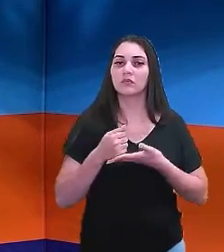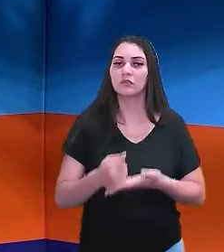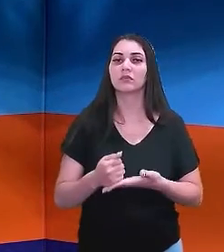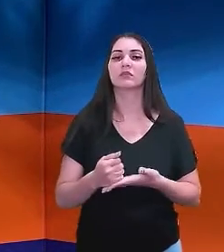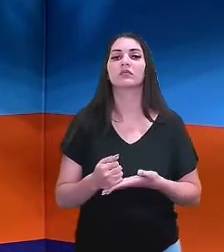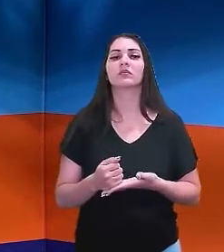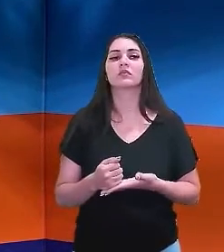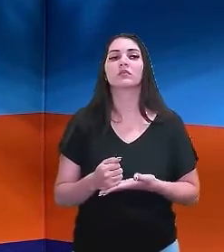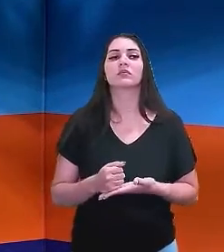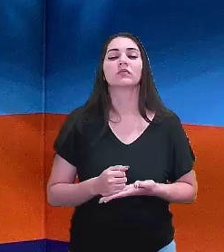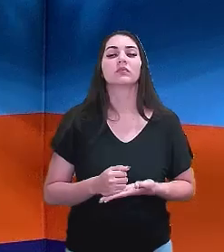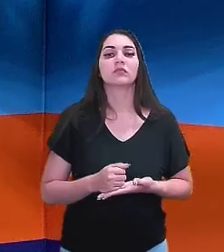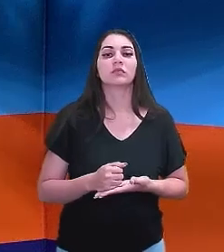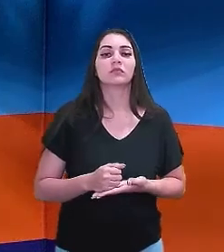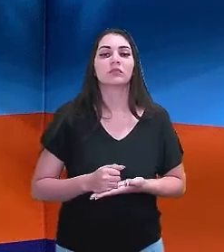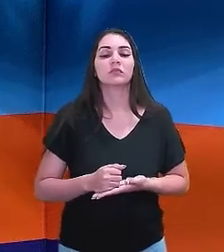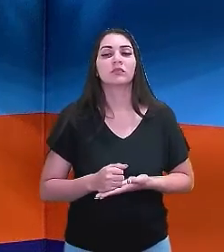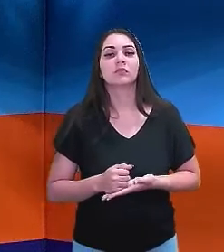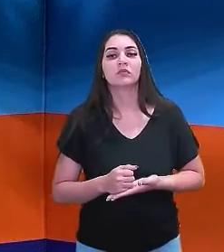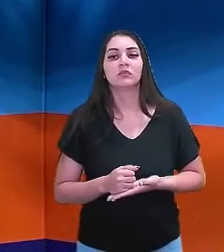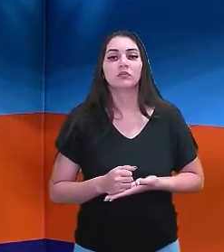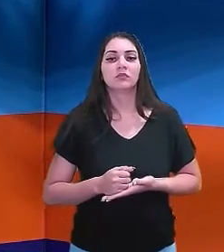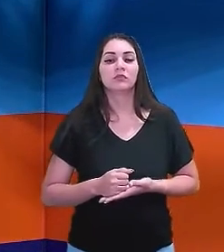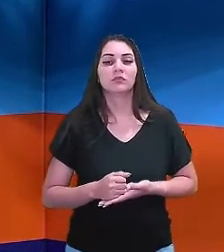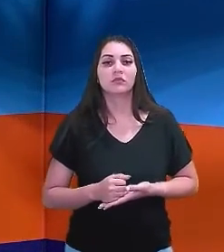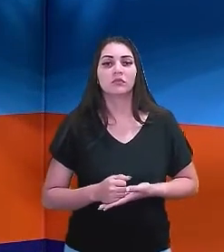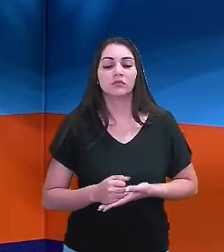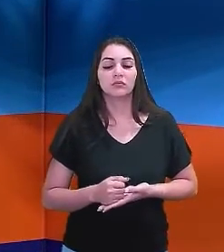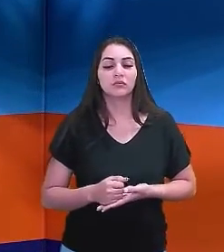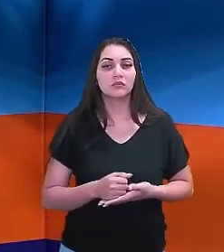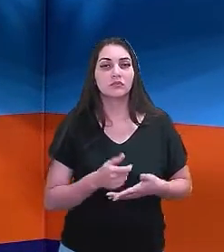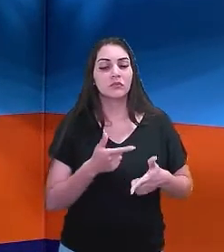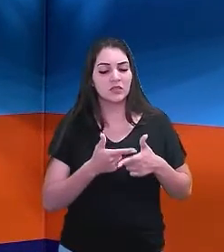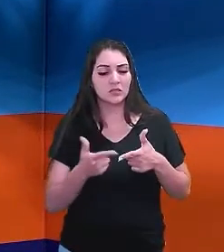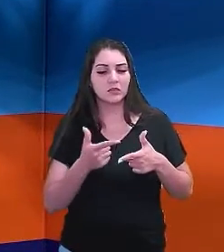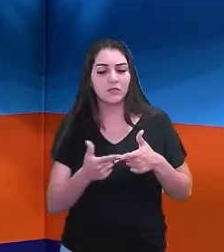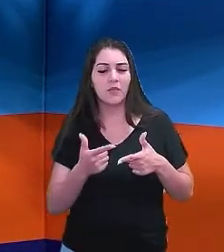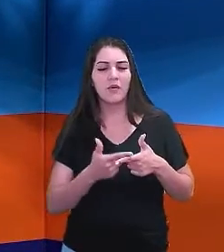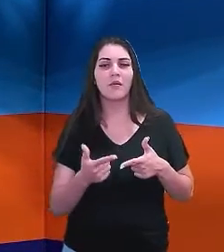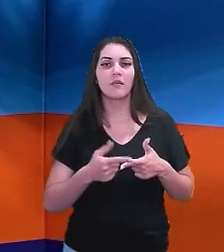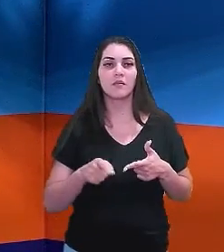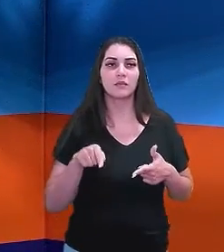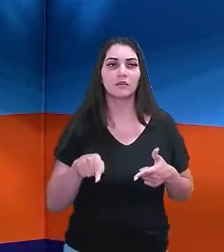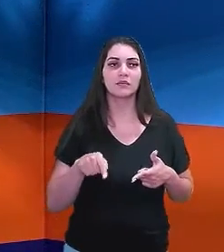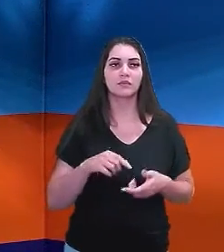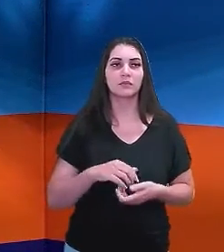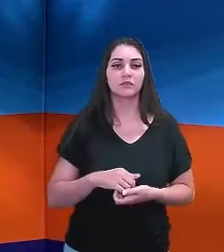contribuir com essa crise aguda que